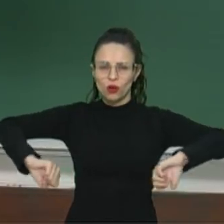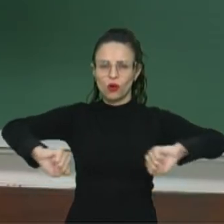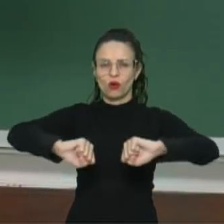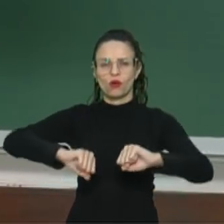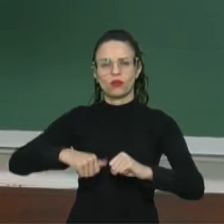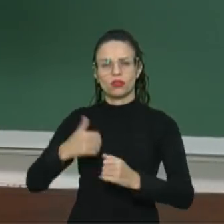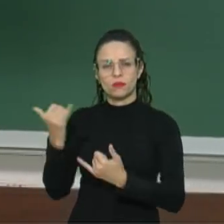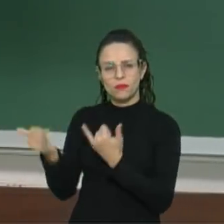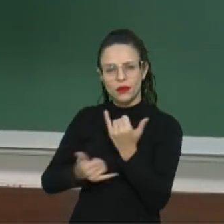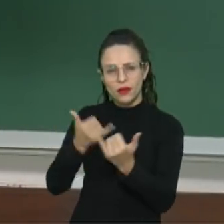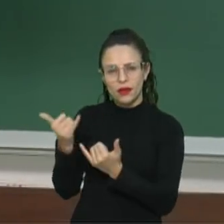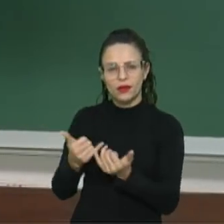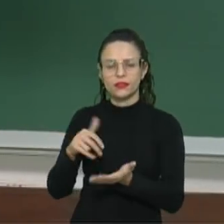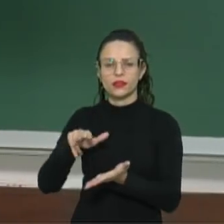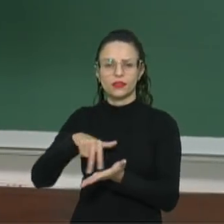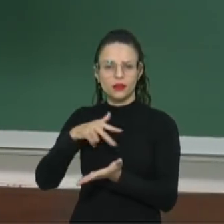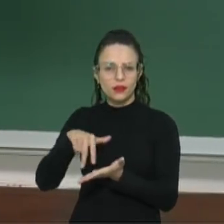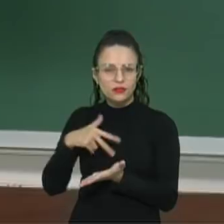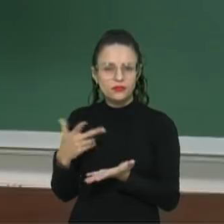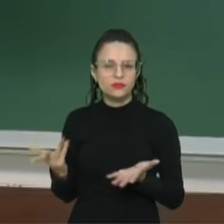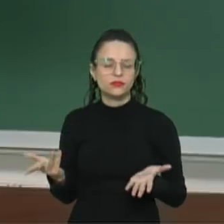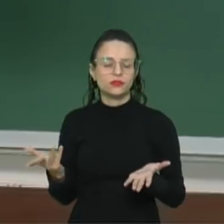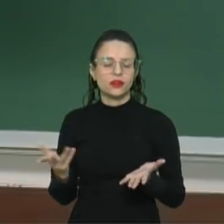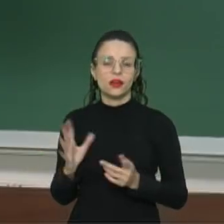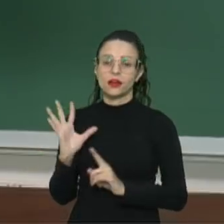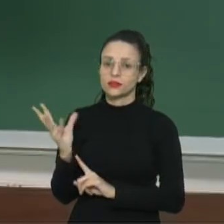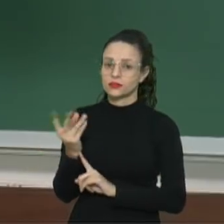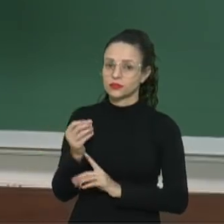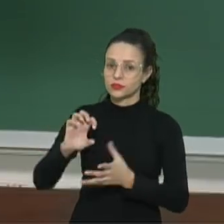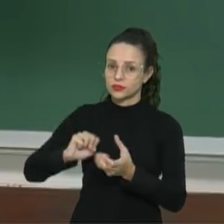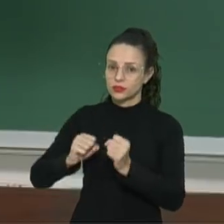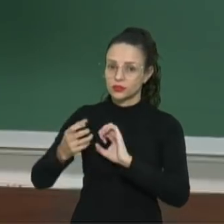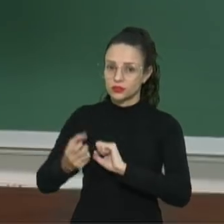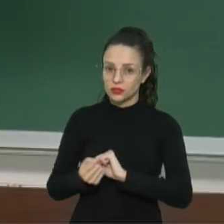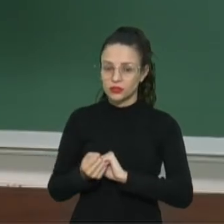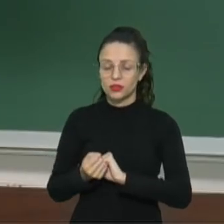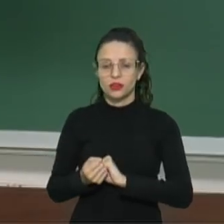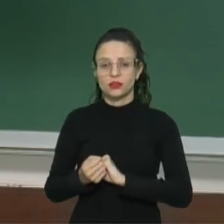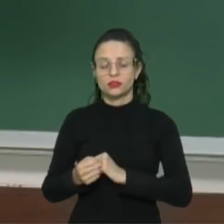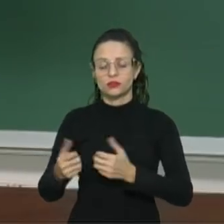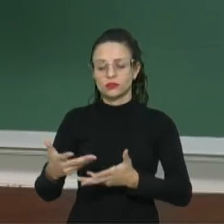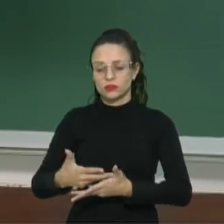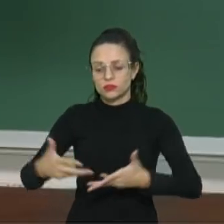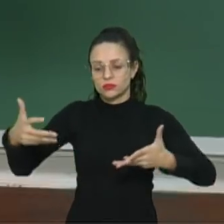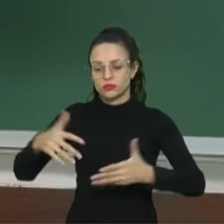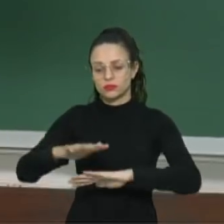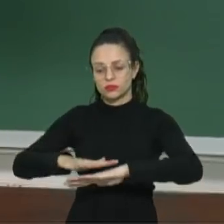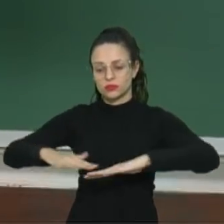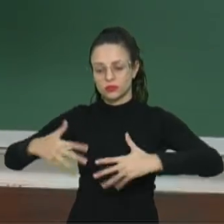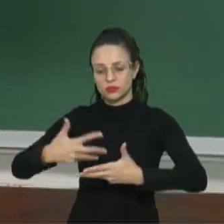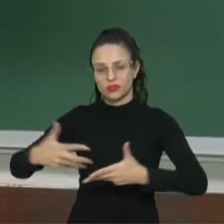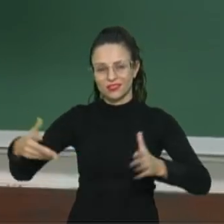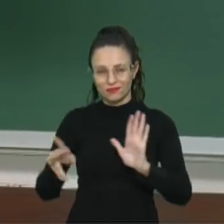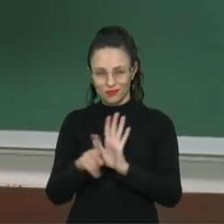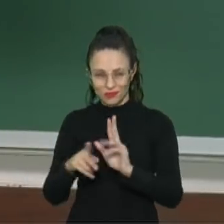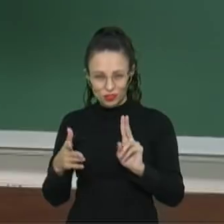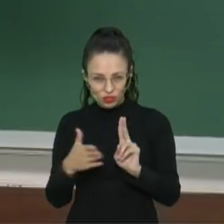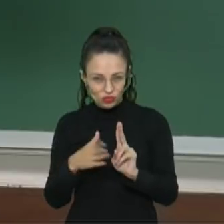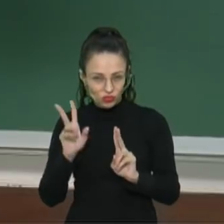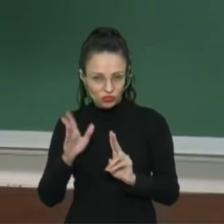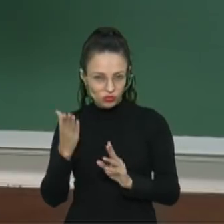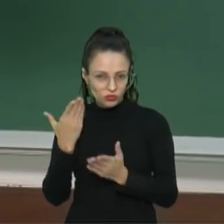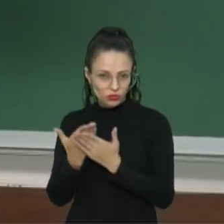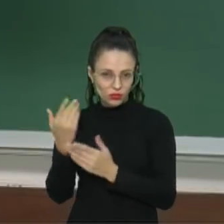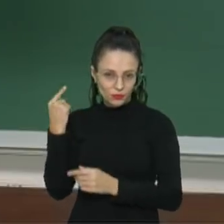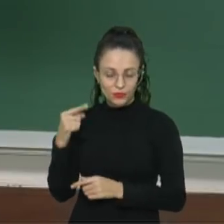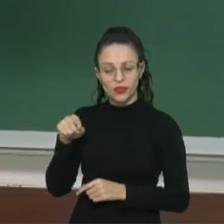brincadeiras, danças, né, de roda, artesanatos, né, a gente viu as cestarias, por exemplo, indígenas, né? Então, patrimônio